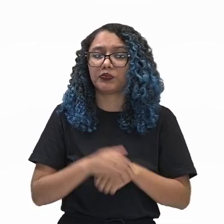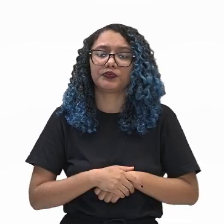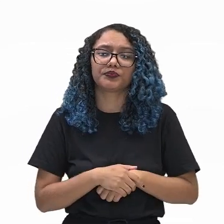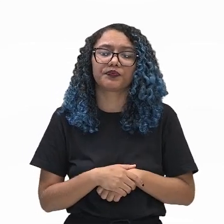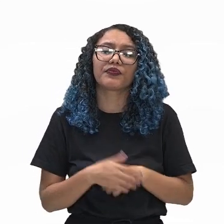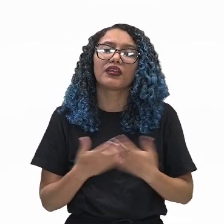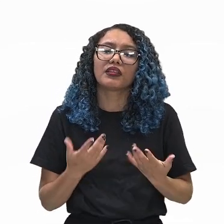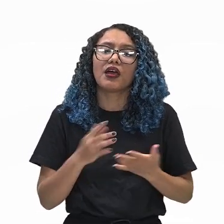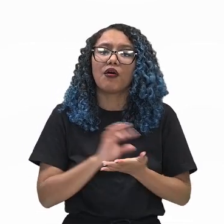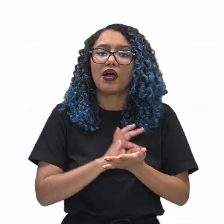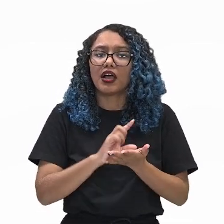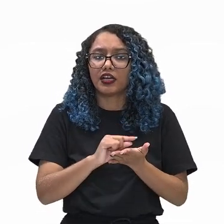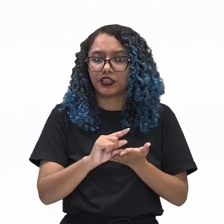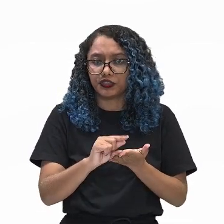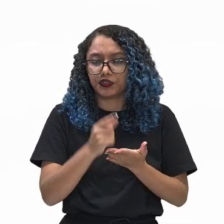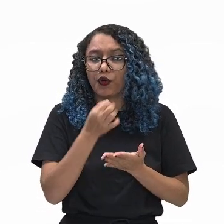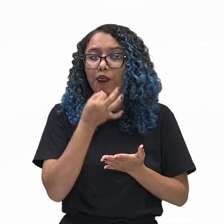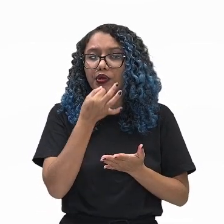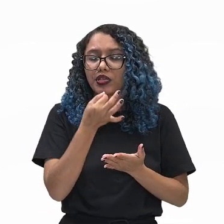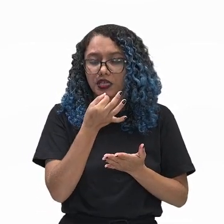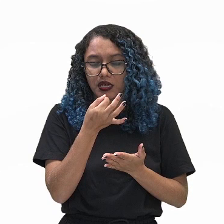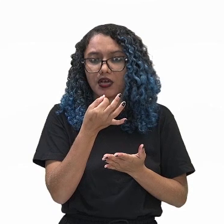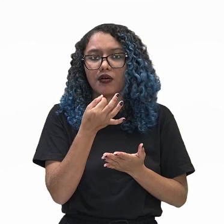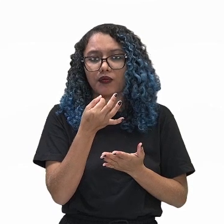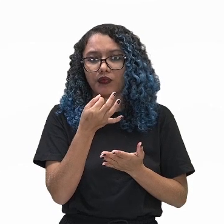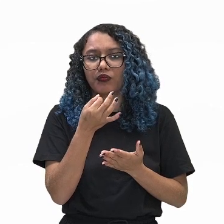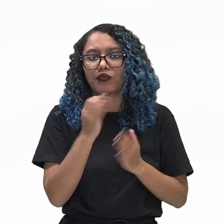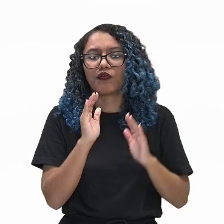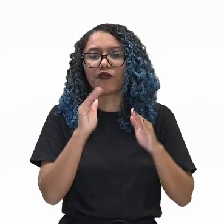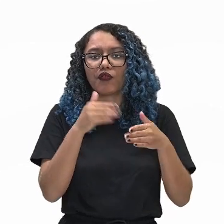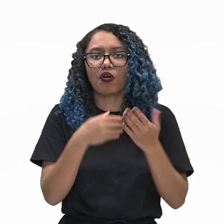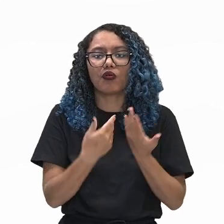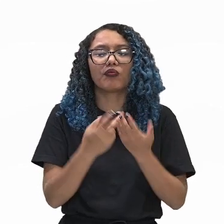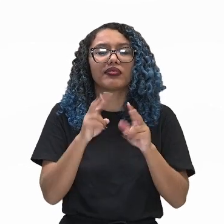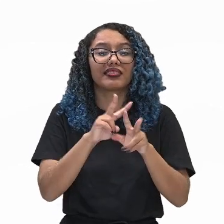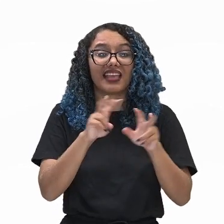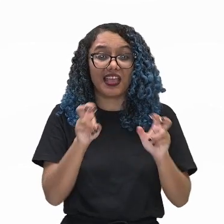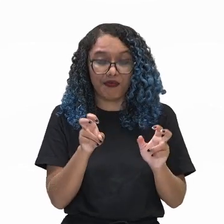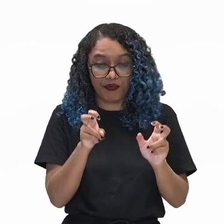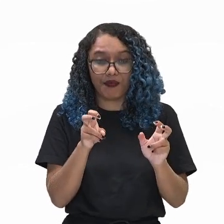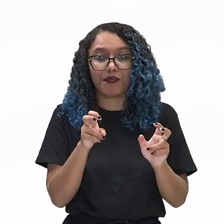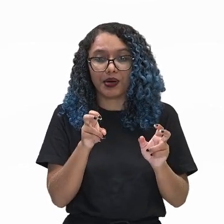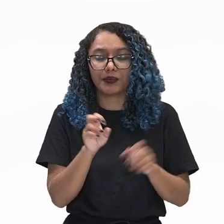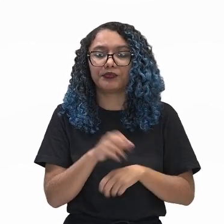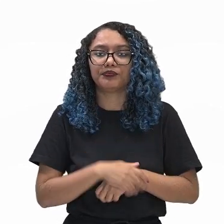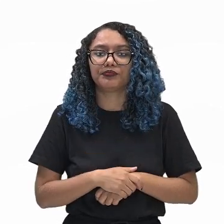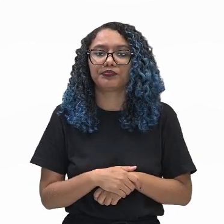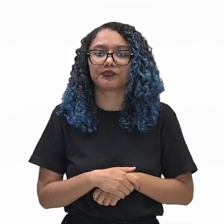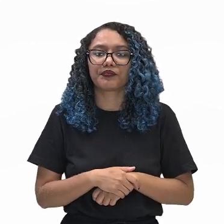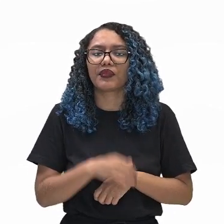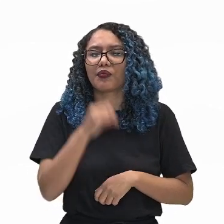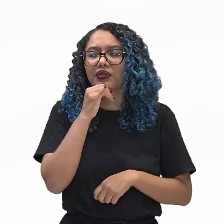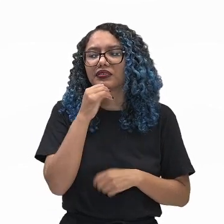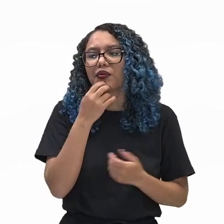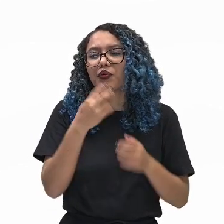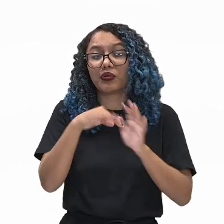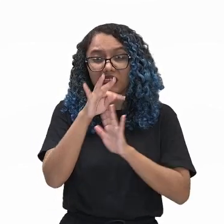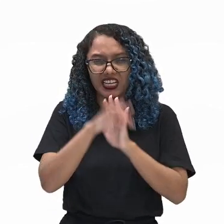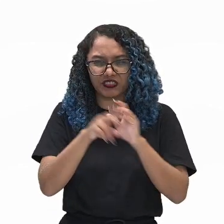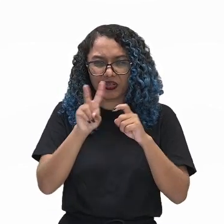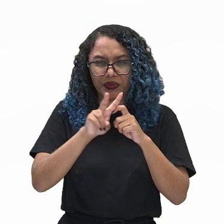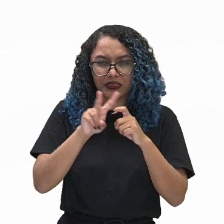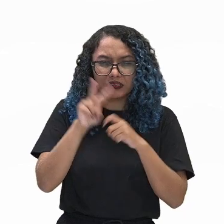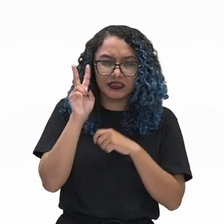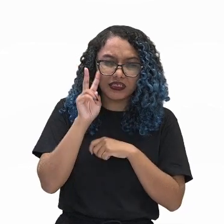uma opinião a respeito de um tema. O que vocês acabaram de ver ali no texto a respeito da medicina